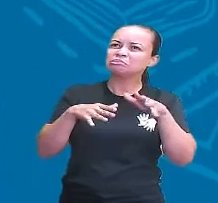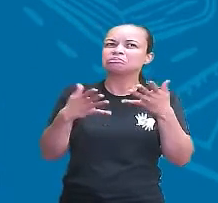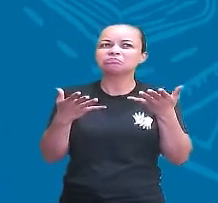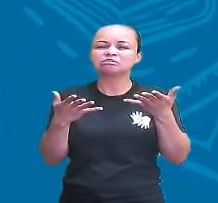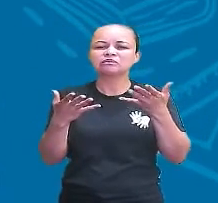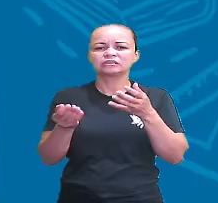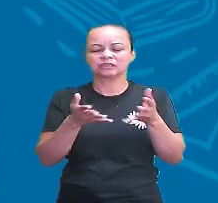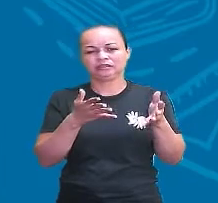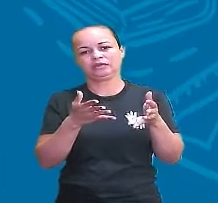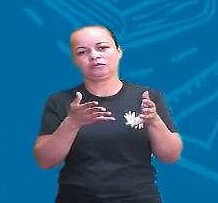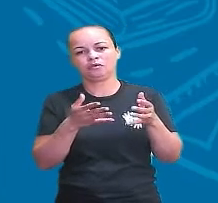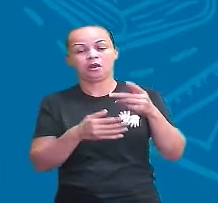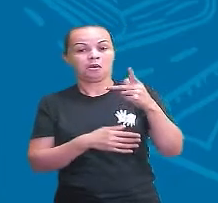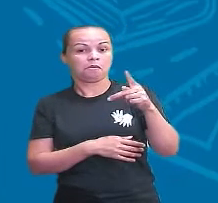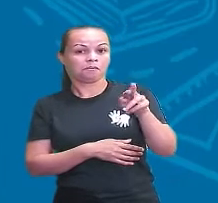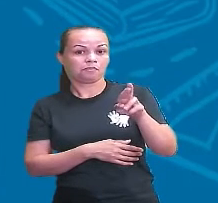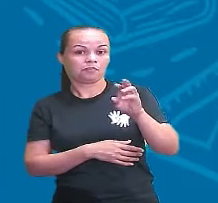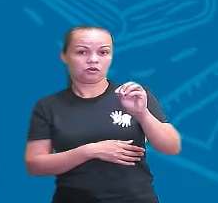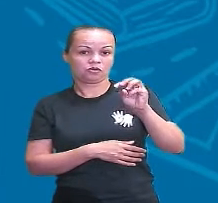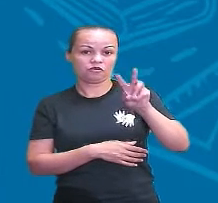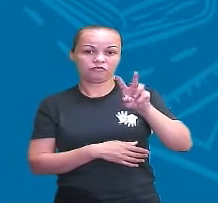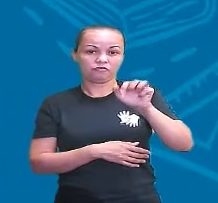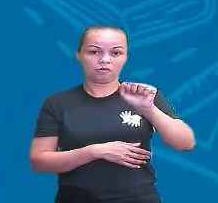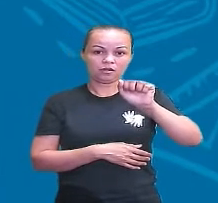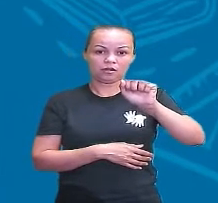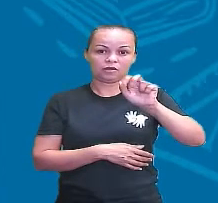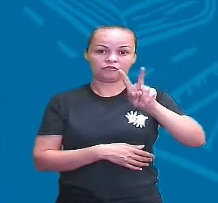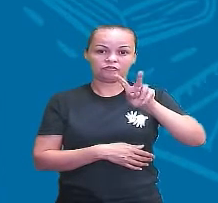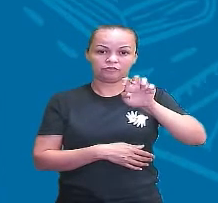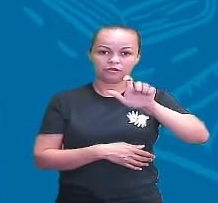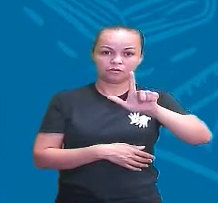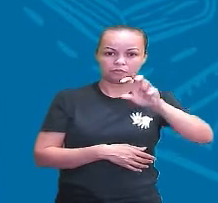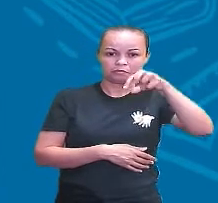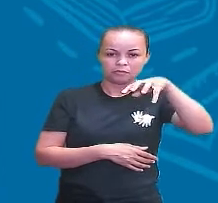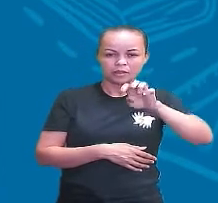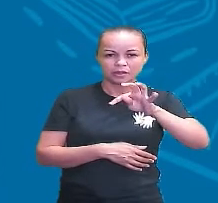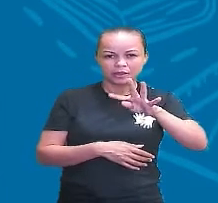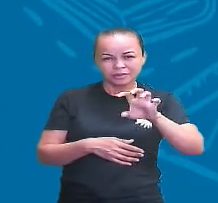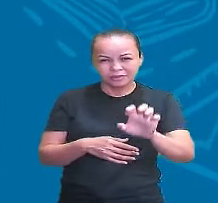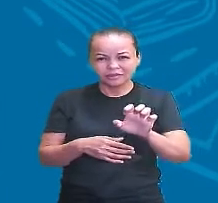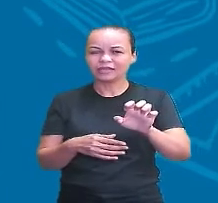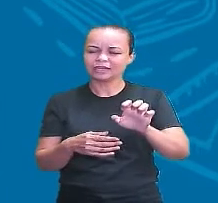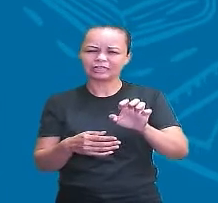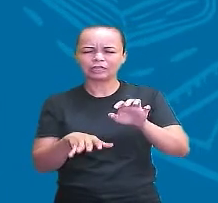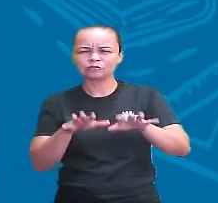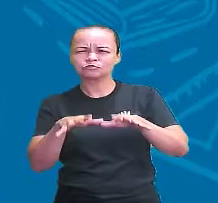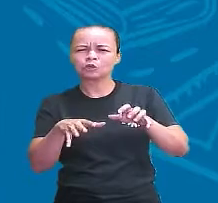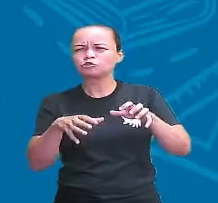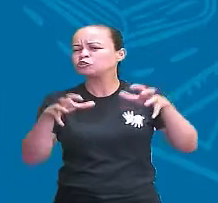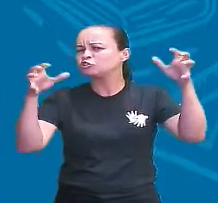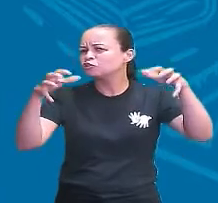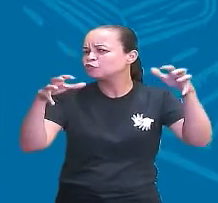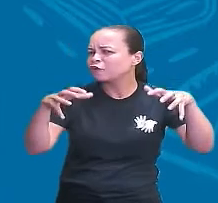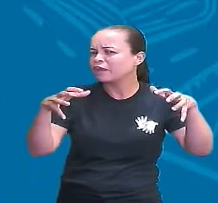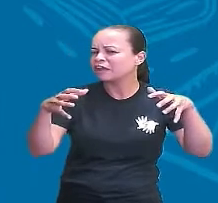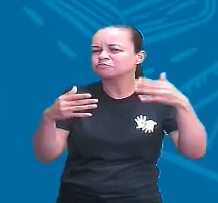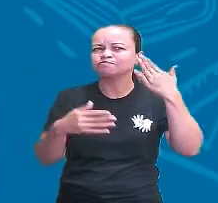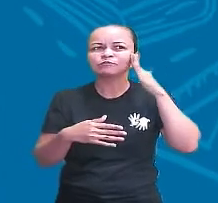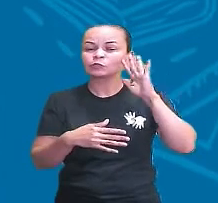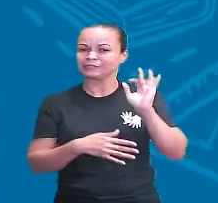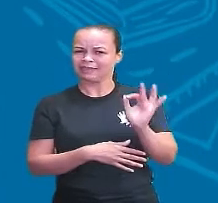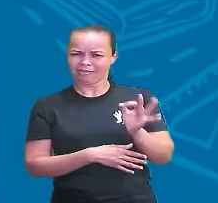provavelmente. Então, a gente tem aí outra ideia de futuro incerto. Então, provavelmente choverá no domingo. Não